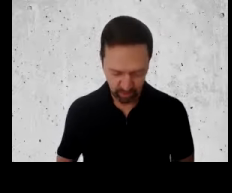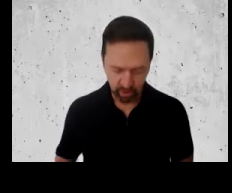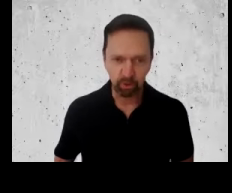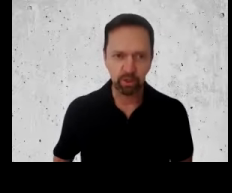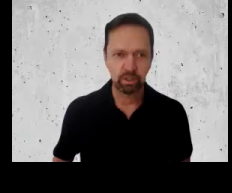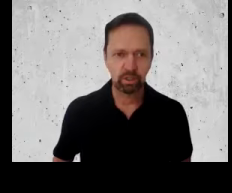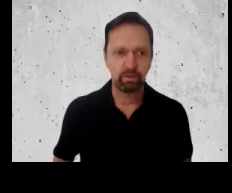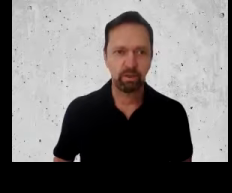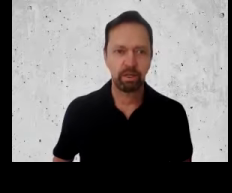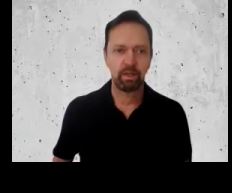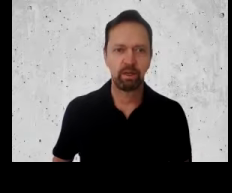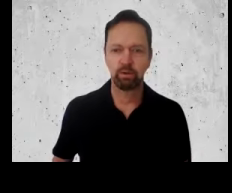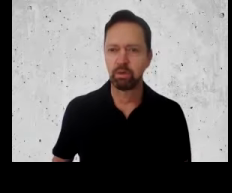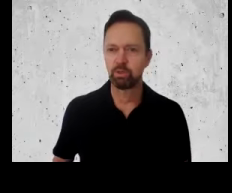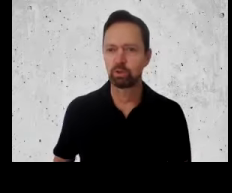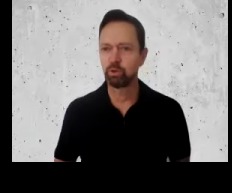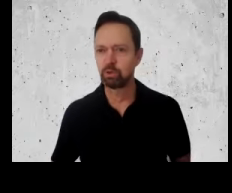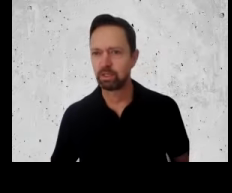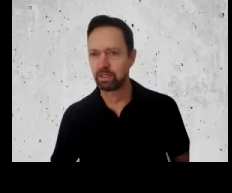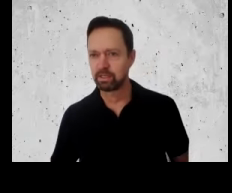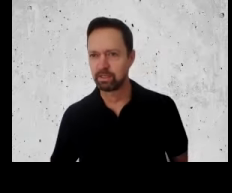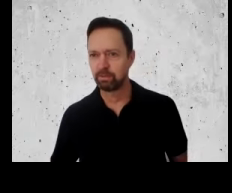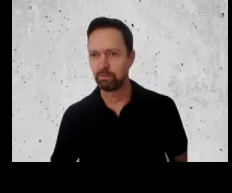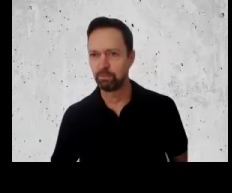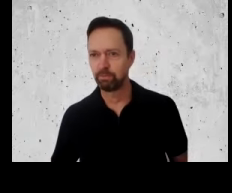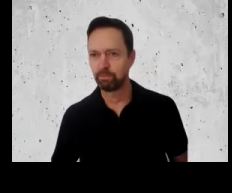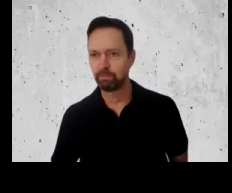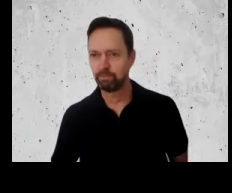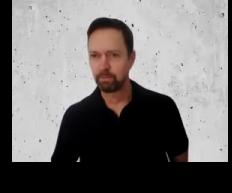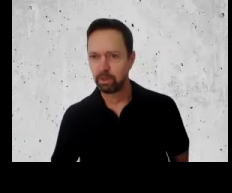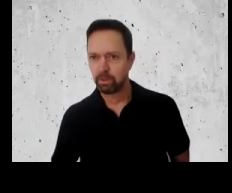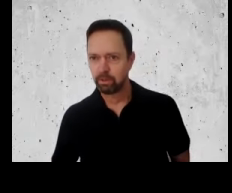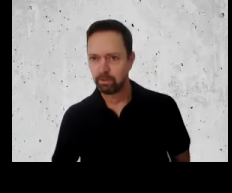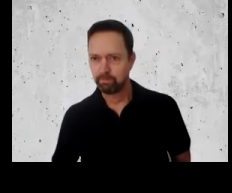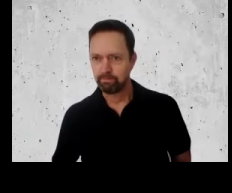5. Hoje, Economia dos Custos de Transação.